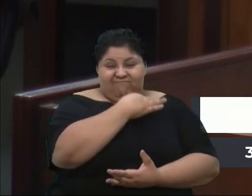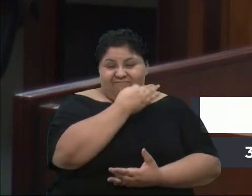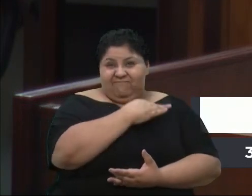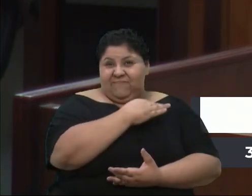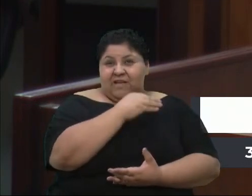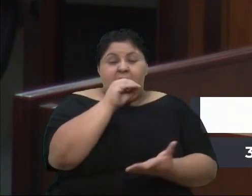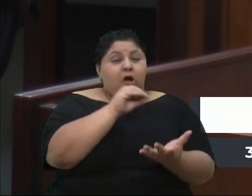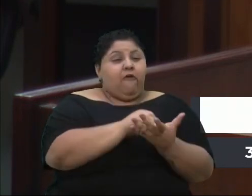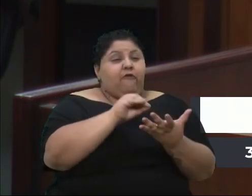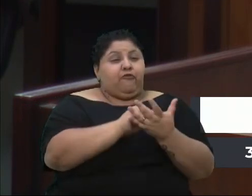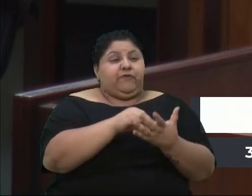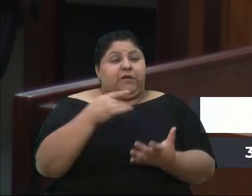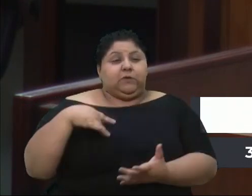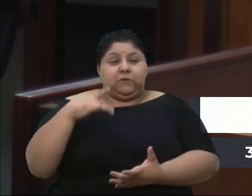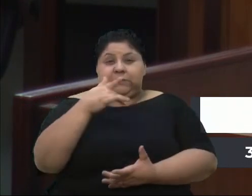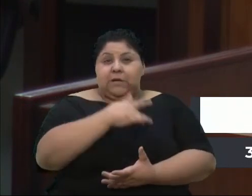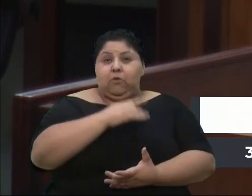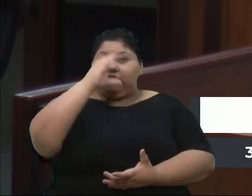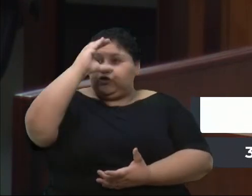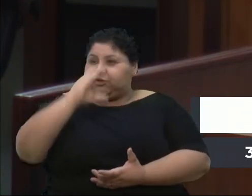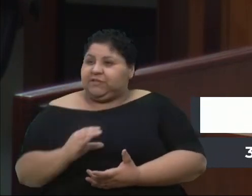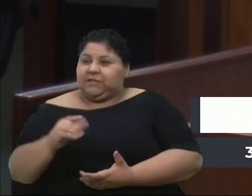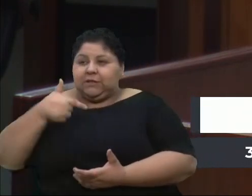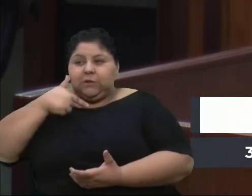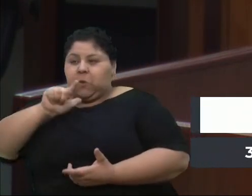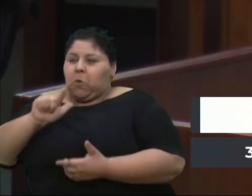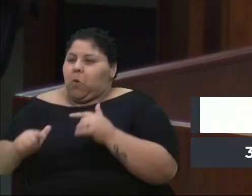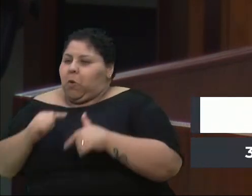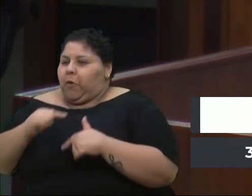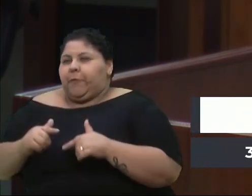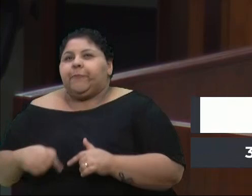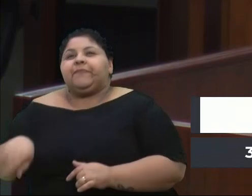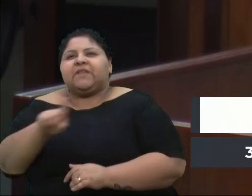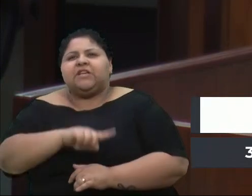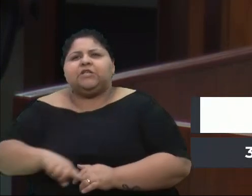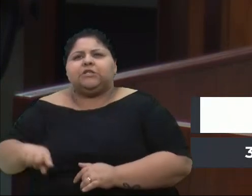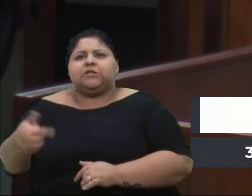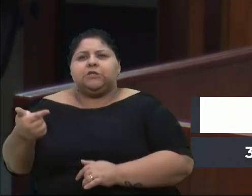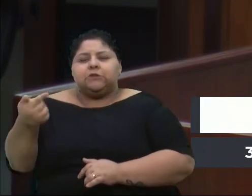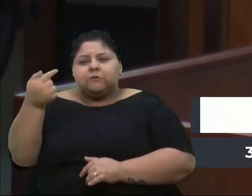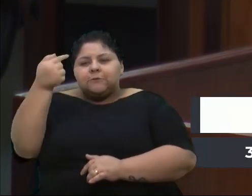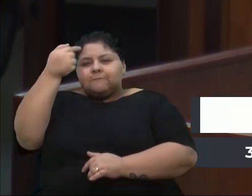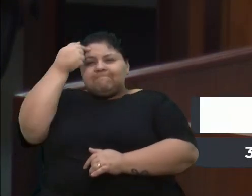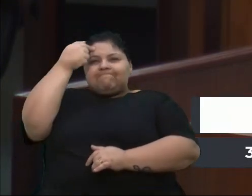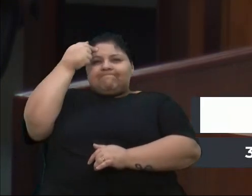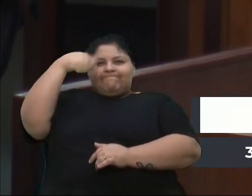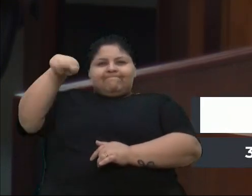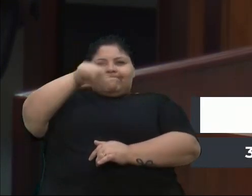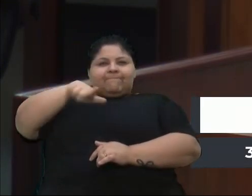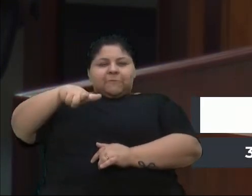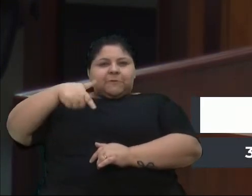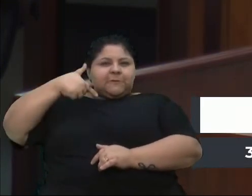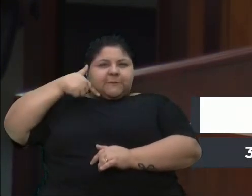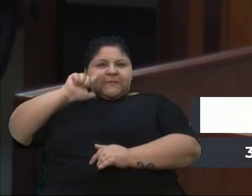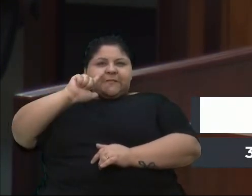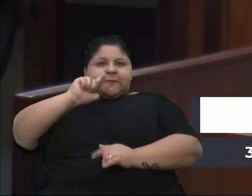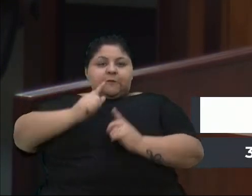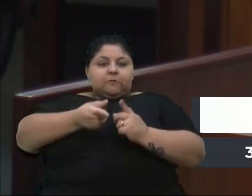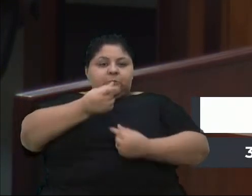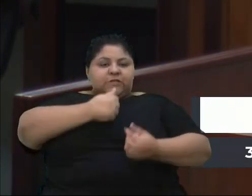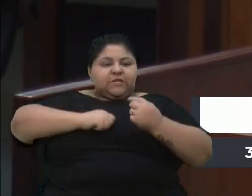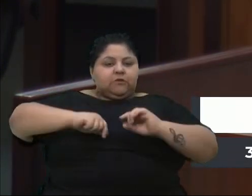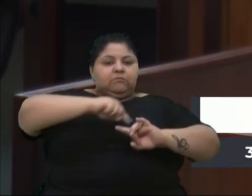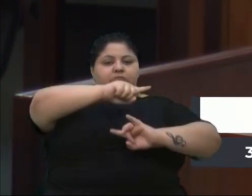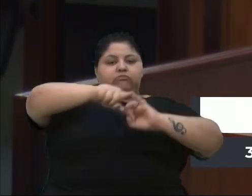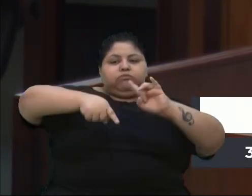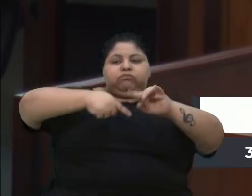consegue trabalhar. É isso que a gente tem que ter em mente. Se nós queremos que a economia gire, nós também temos que